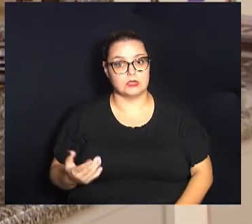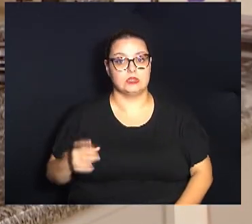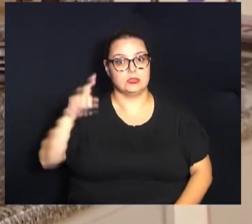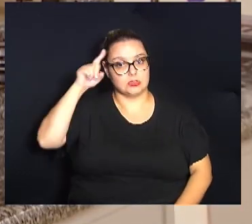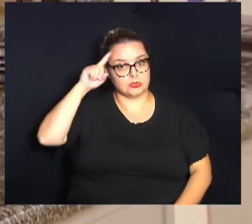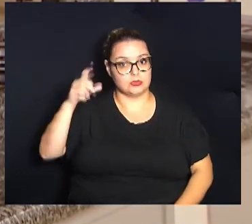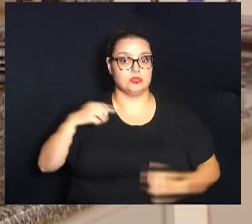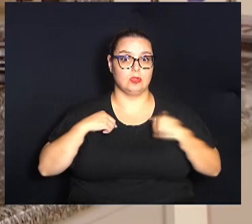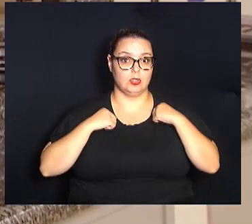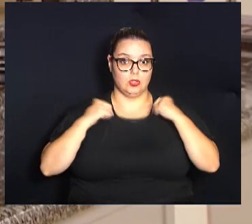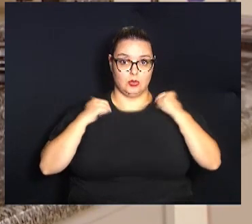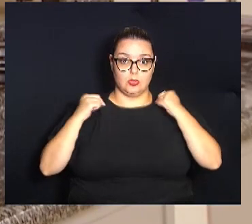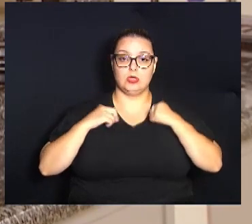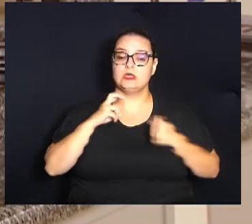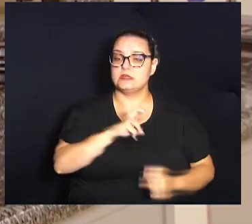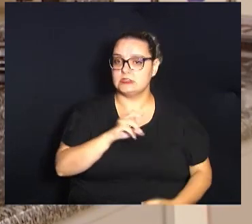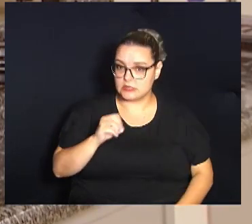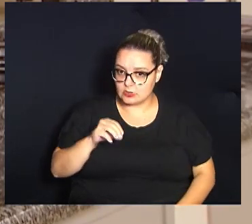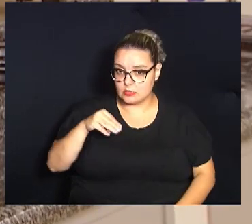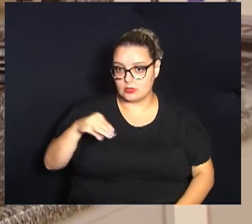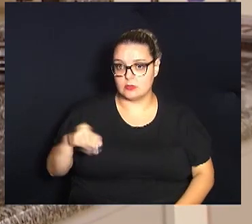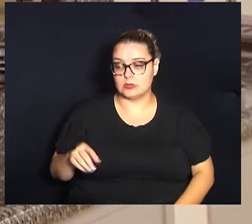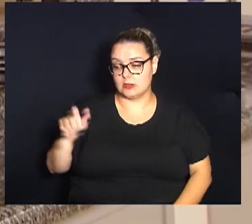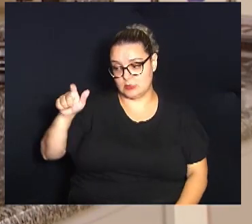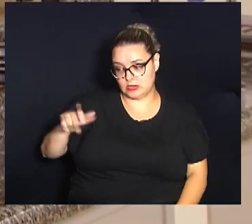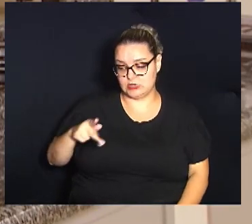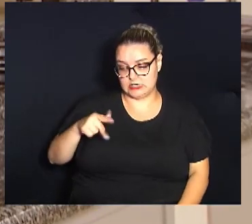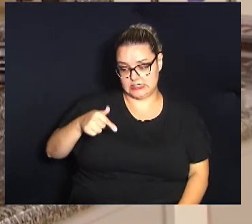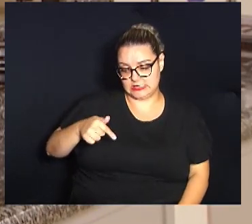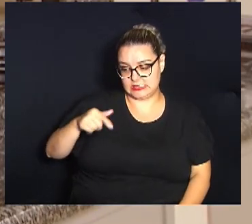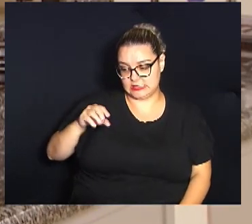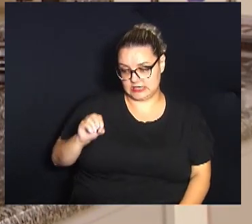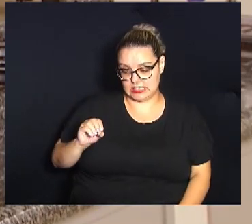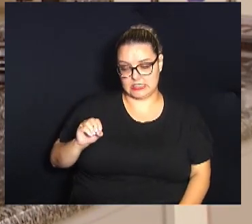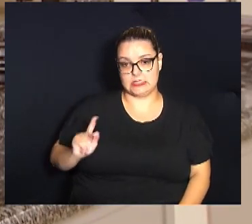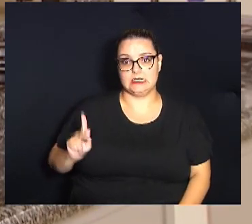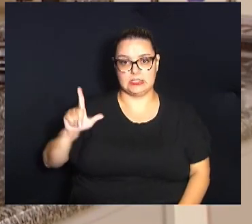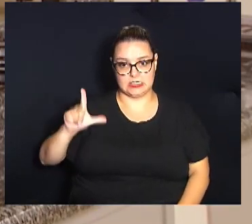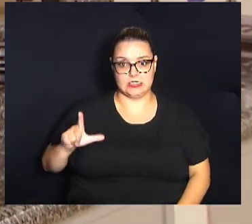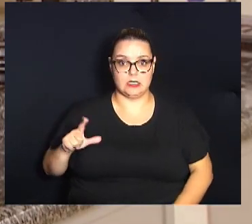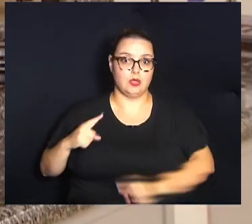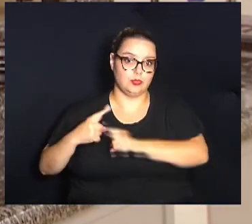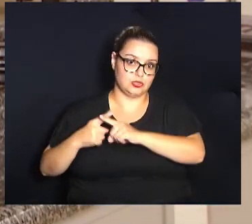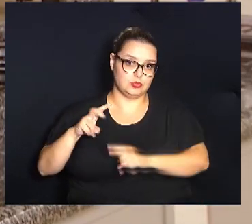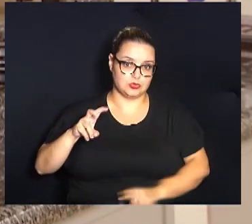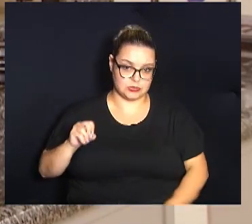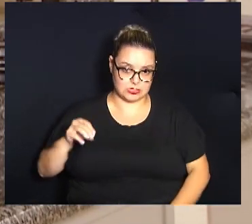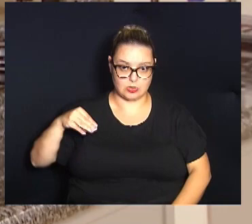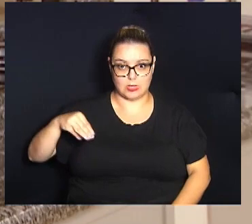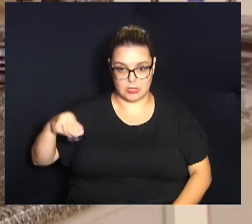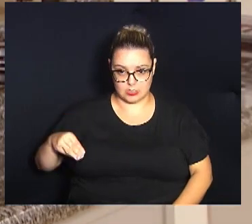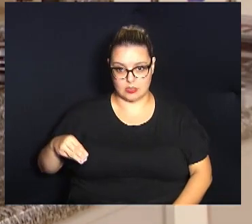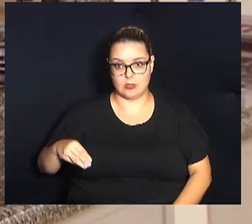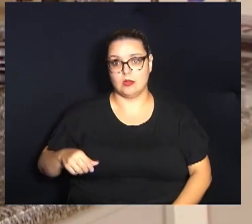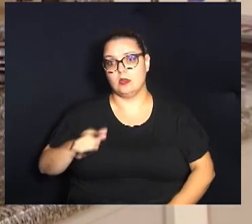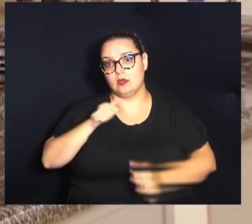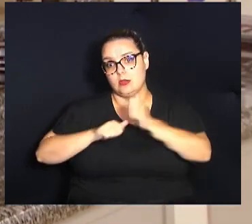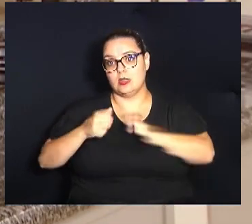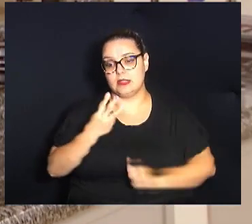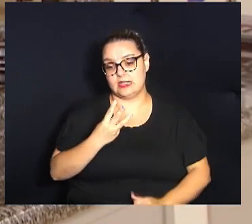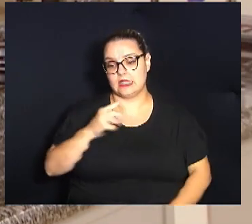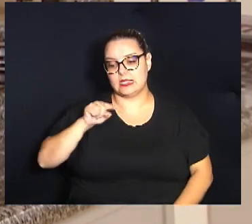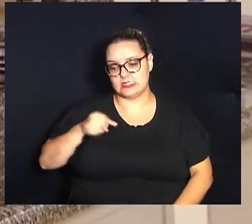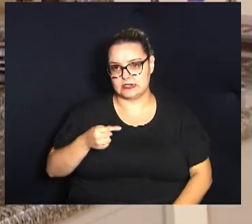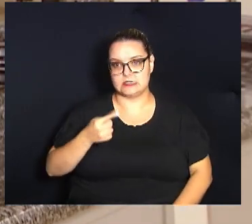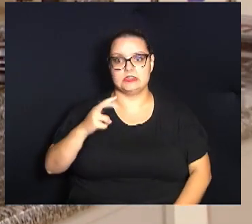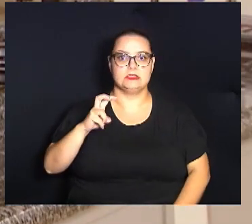ml. Então, se uma pessoa tem 70 quilos, ela multiplica por 50 ml e ela vai ter que consumir 3,5 litros de água